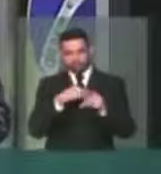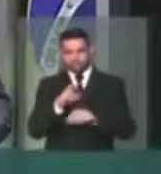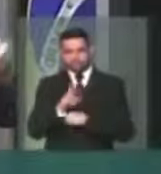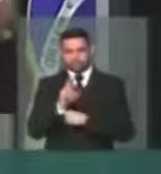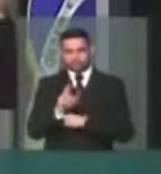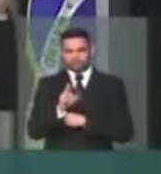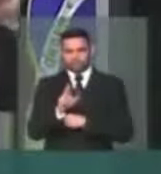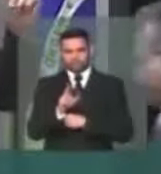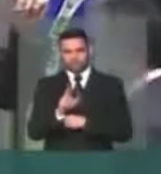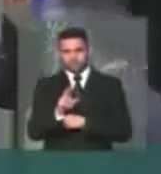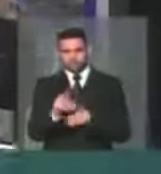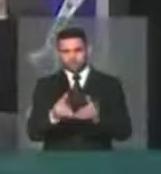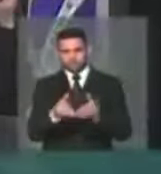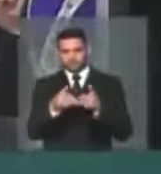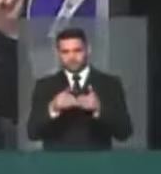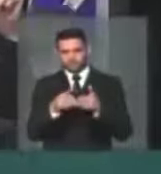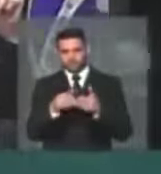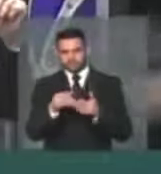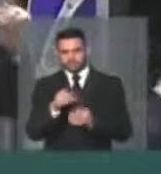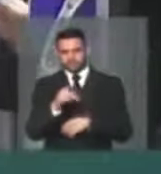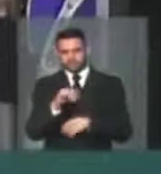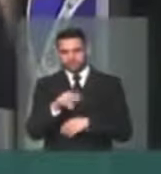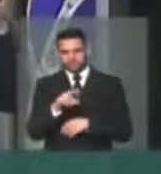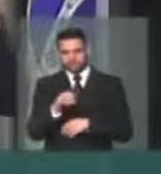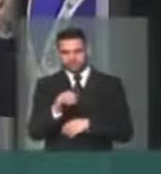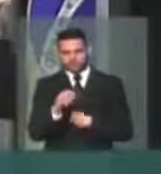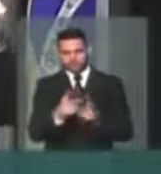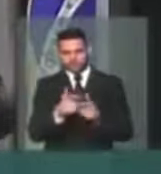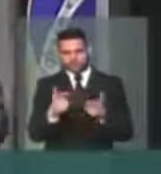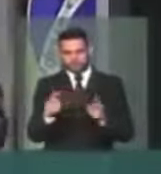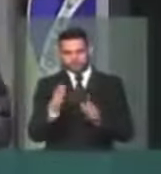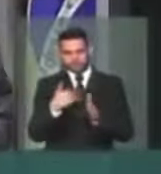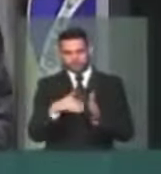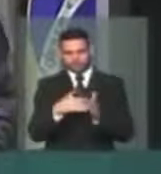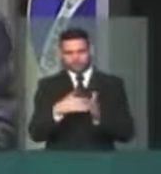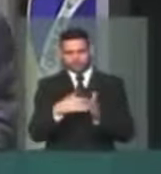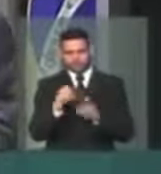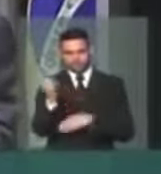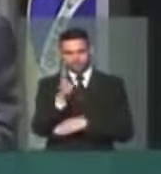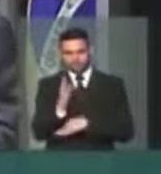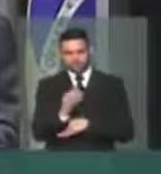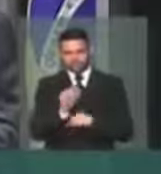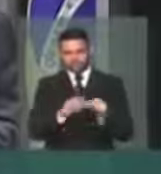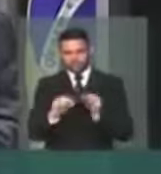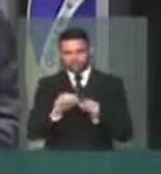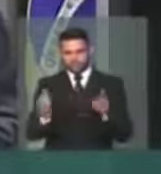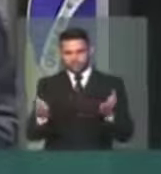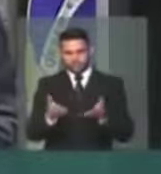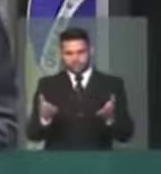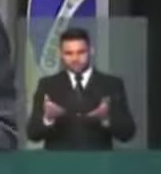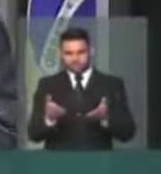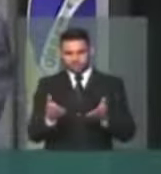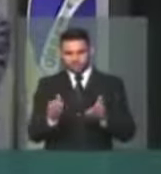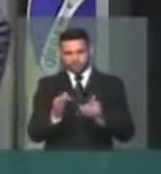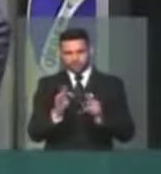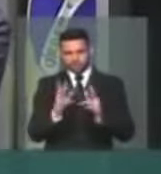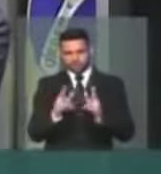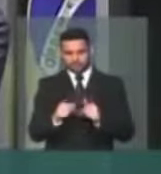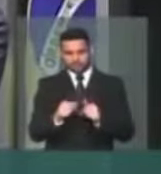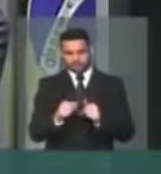espera, com pedidos de impeachment que crescem por todo o país e que agora